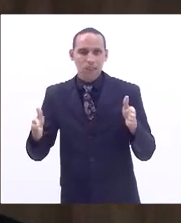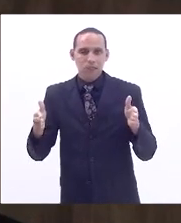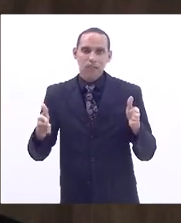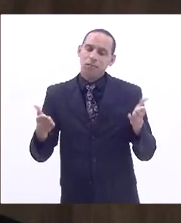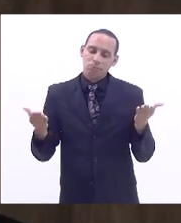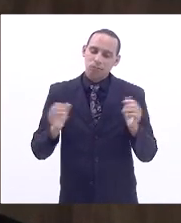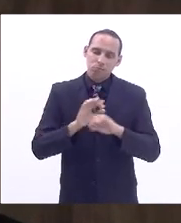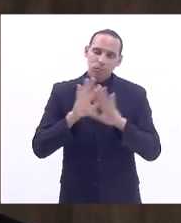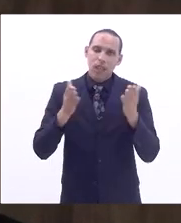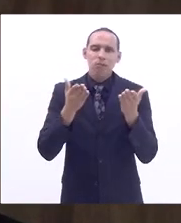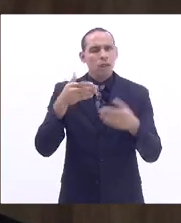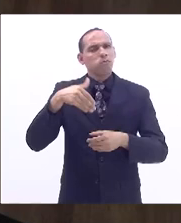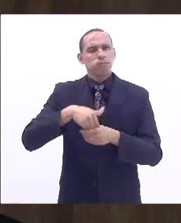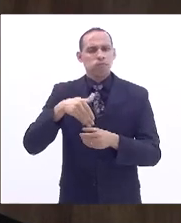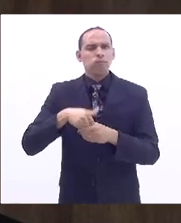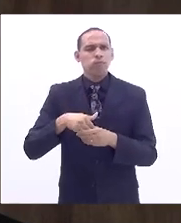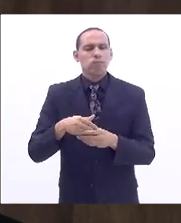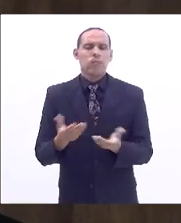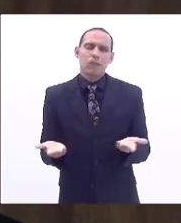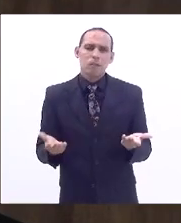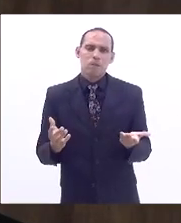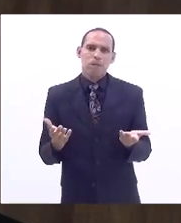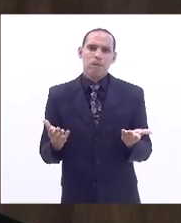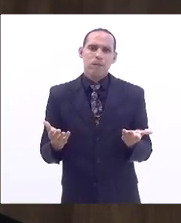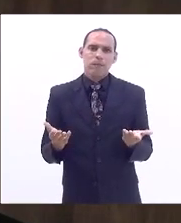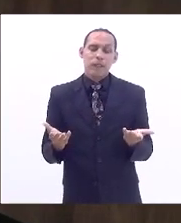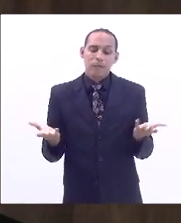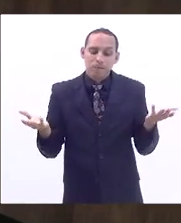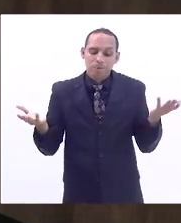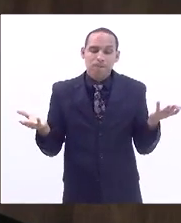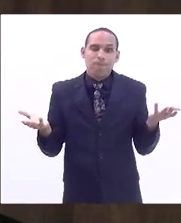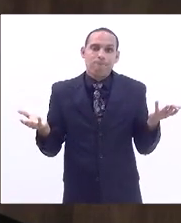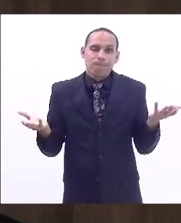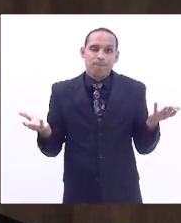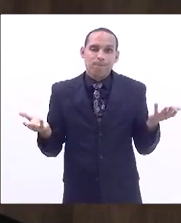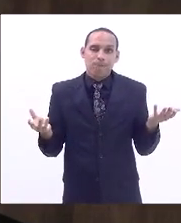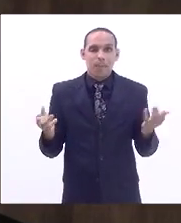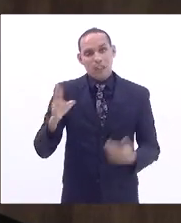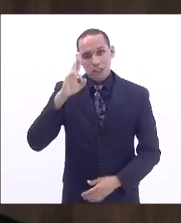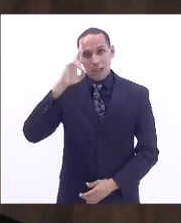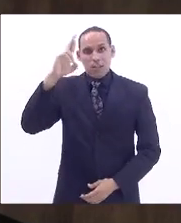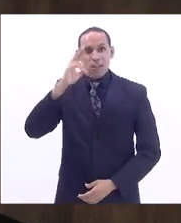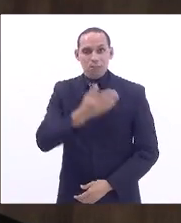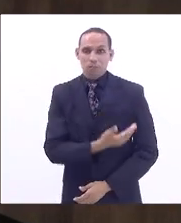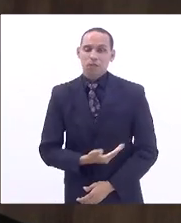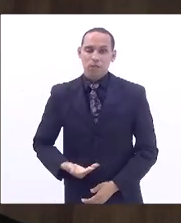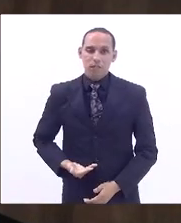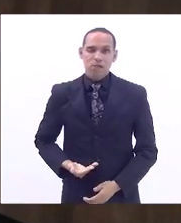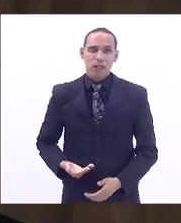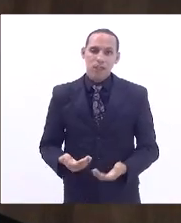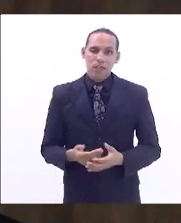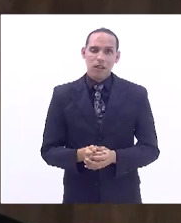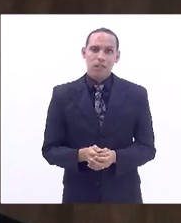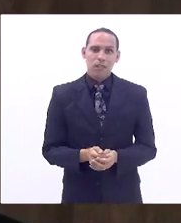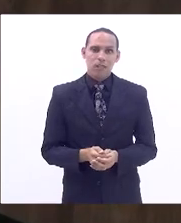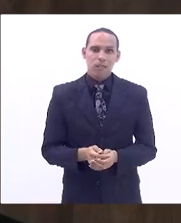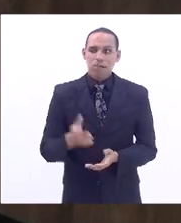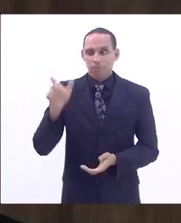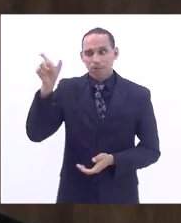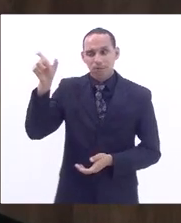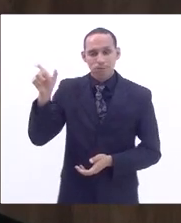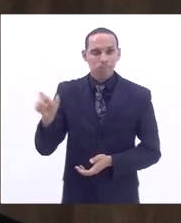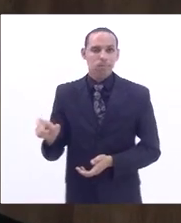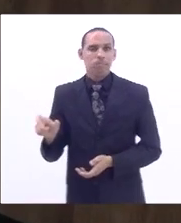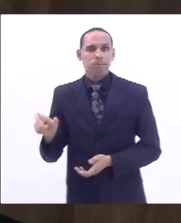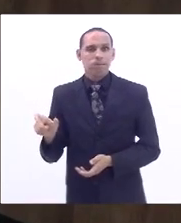o senhor vai colocar em votação e ainda que é o líder do governo opte por é